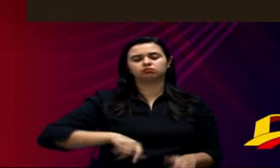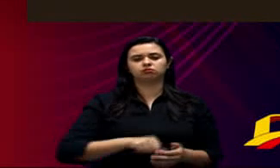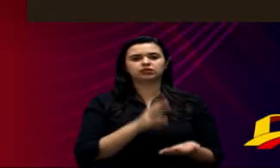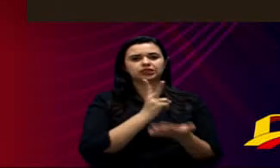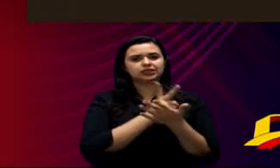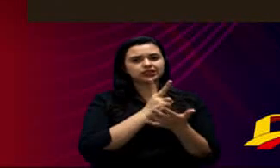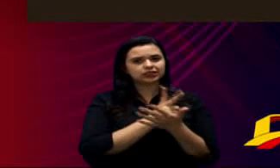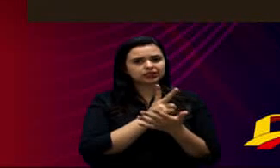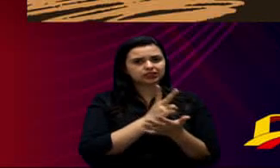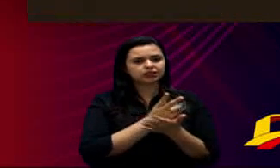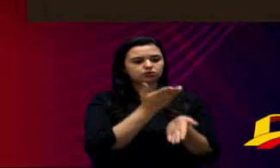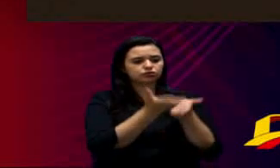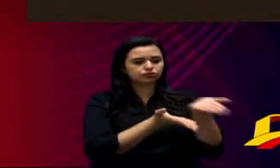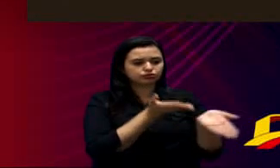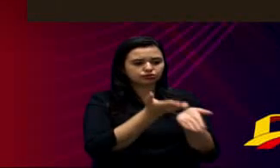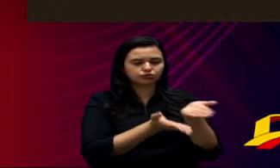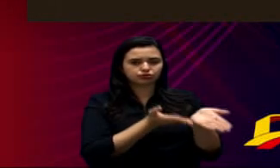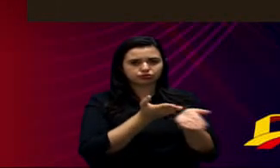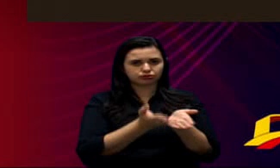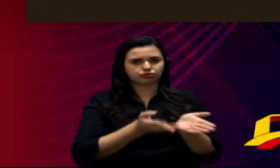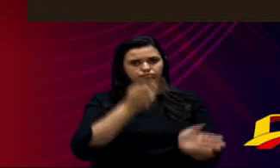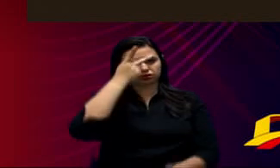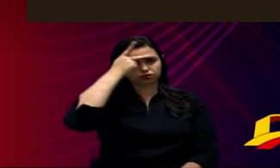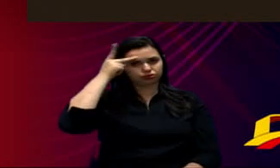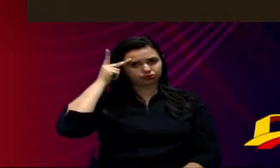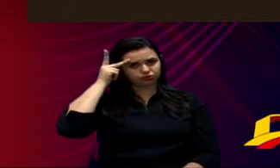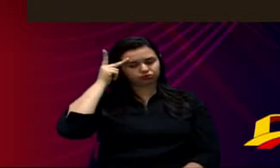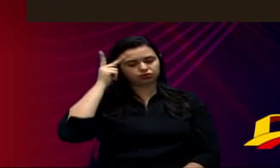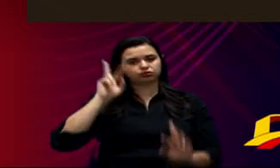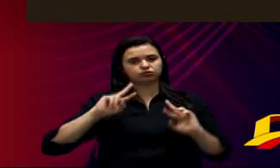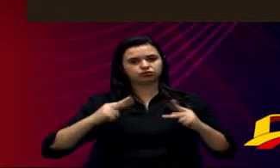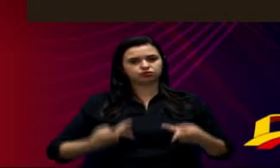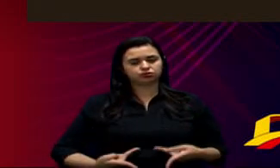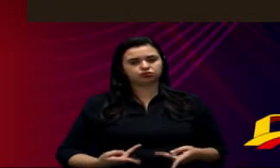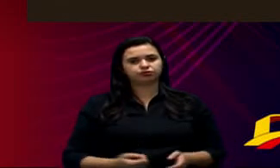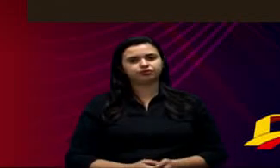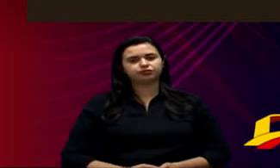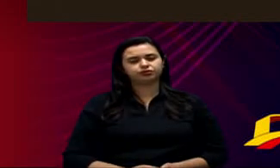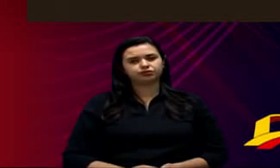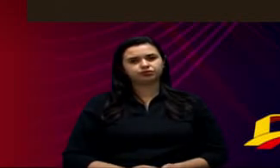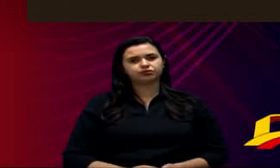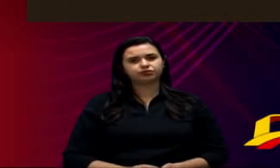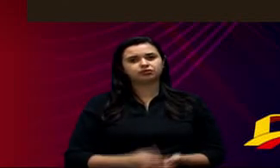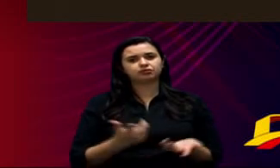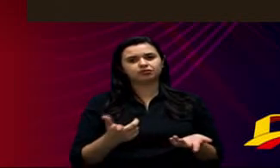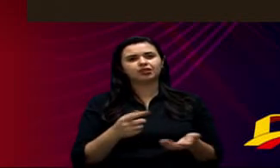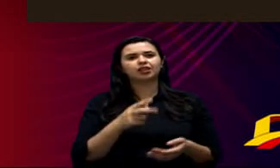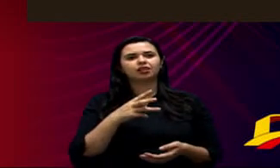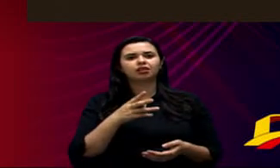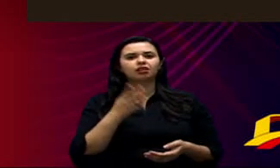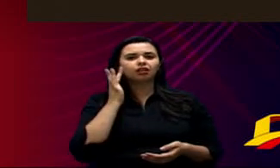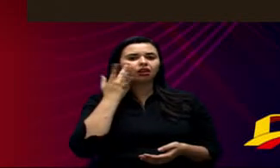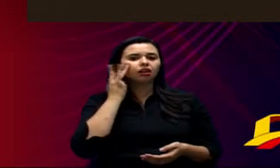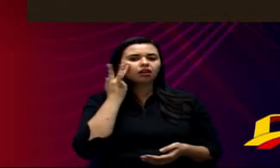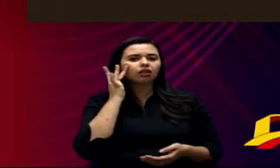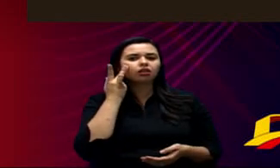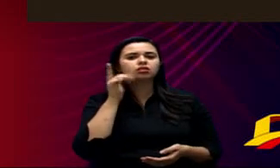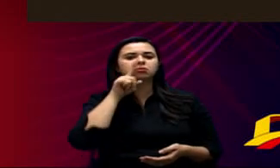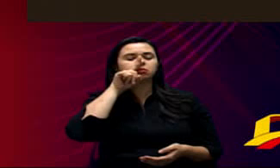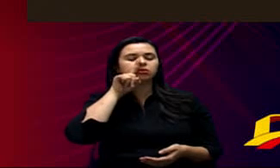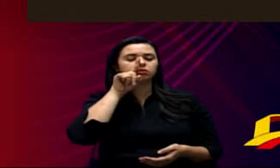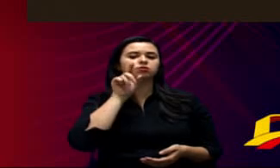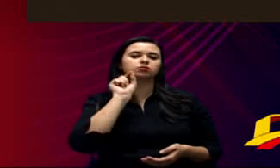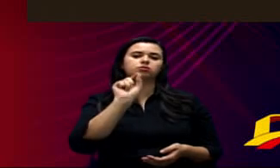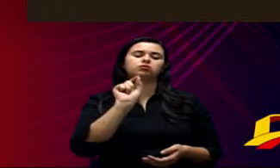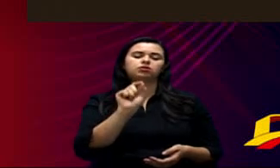criado por humanos. Não vou falar dessa parte, porque não vai dar tempo. Riscos que eu acho que pode ter o mantenedouro. Uma vez solto,